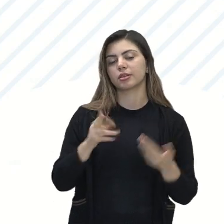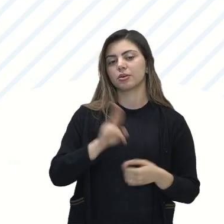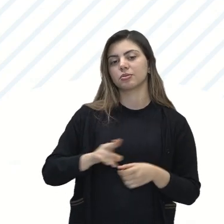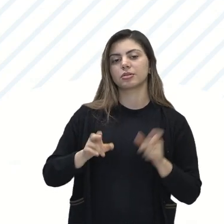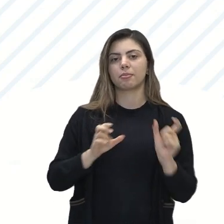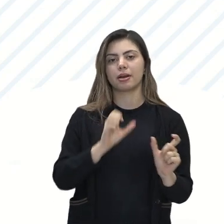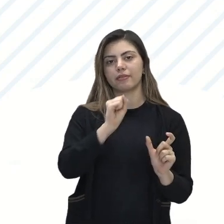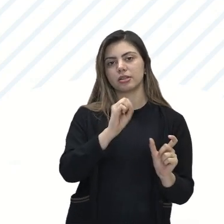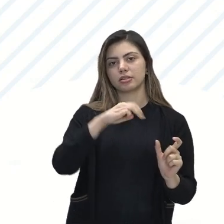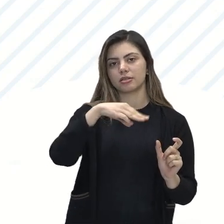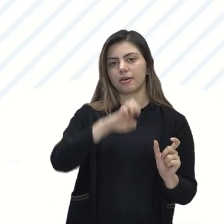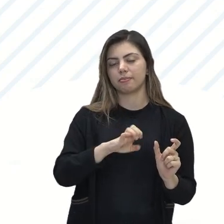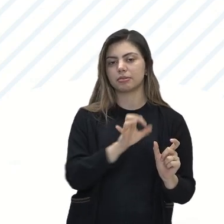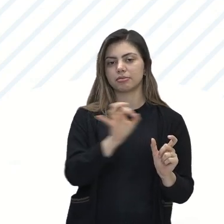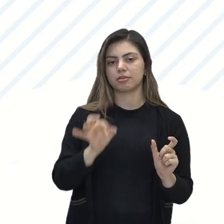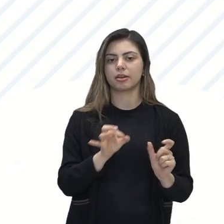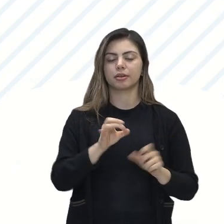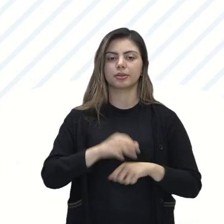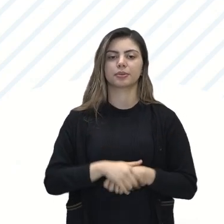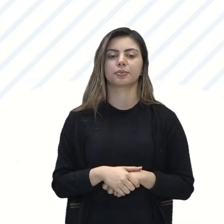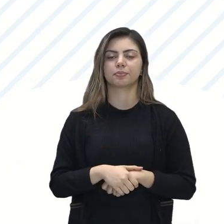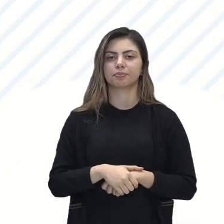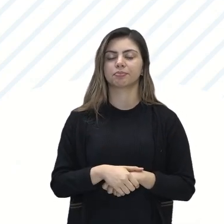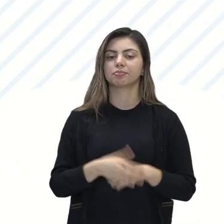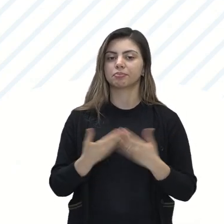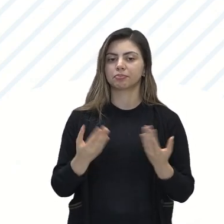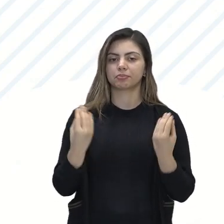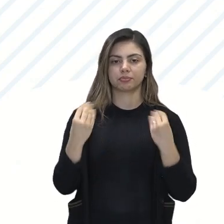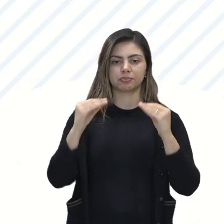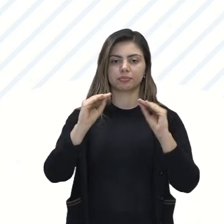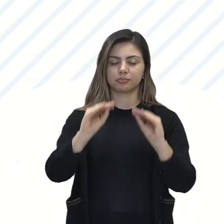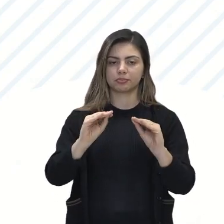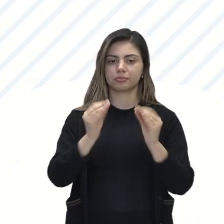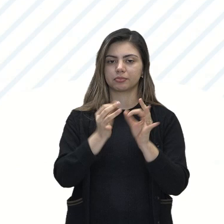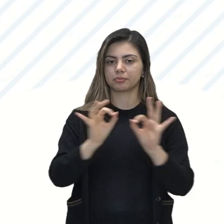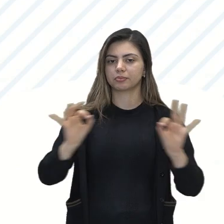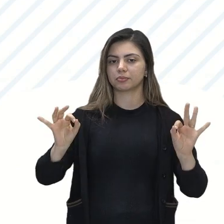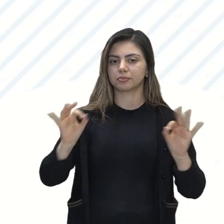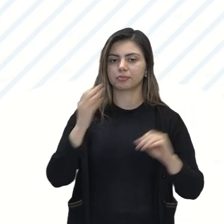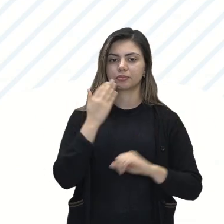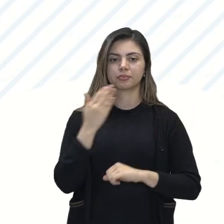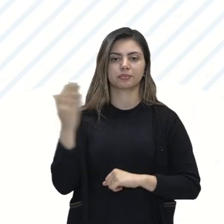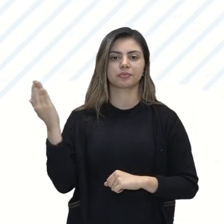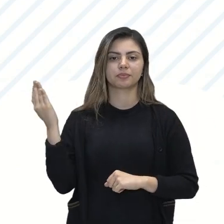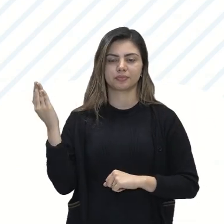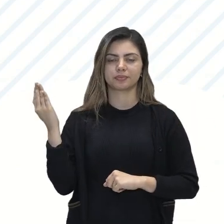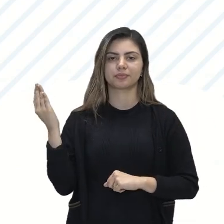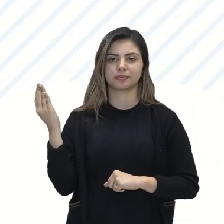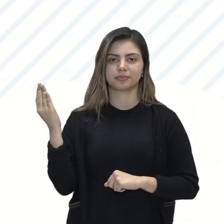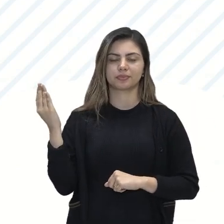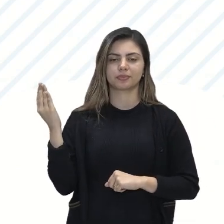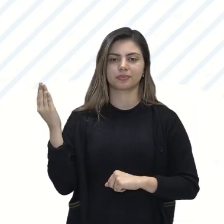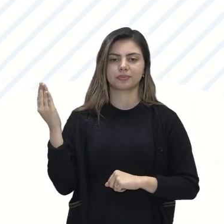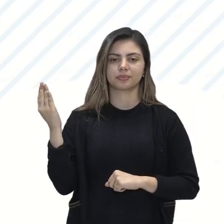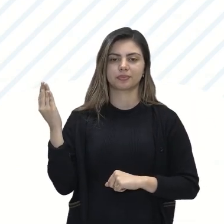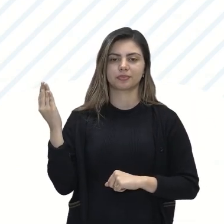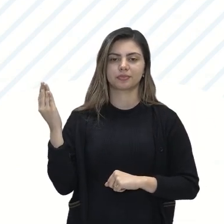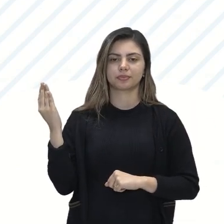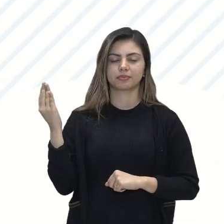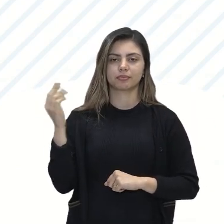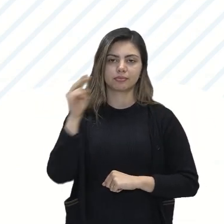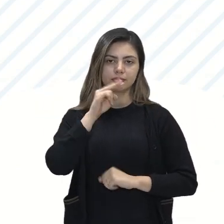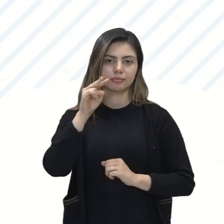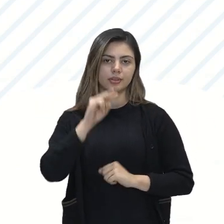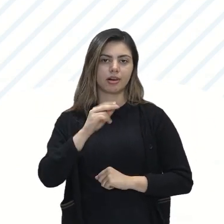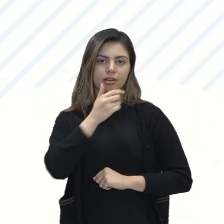ok? I need some information about the project, ok? I need some